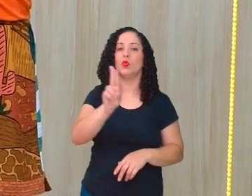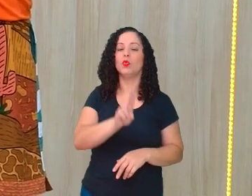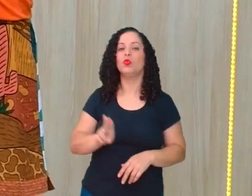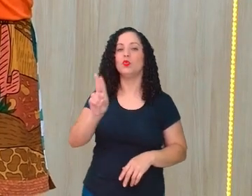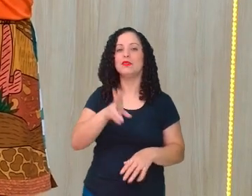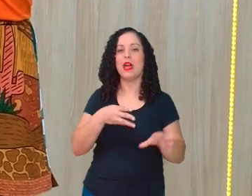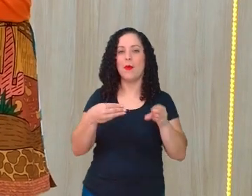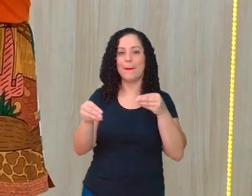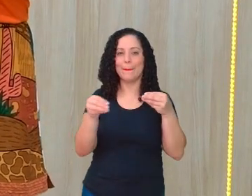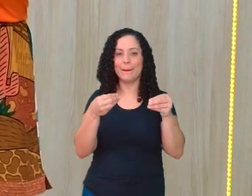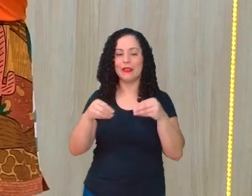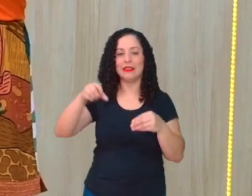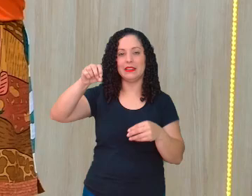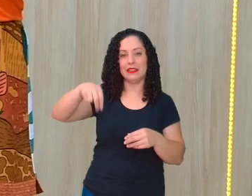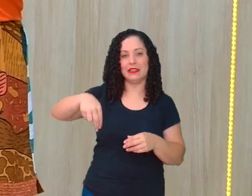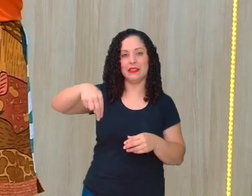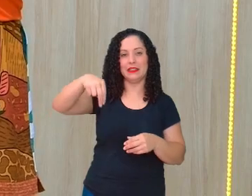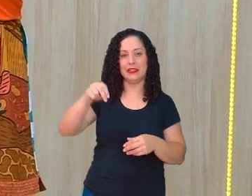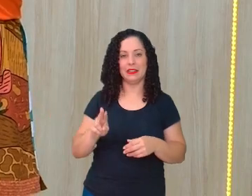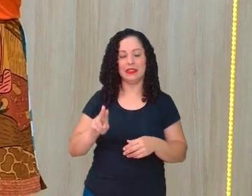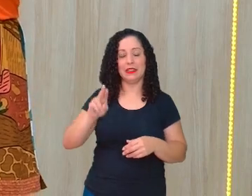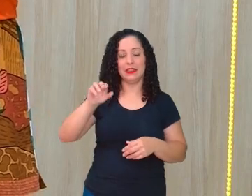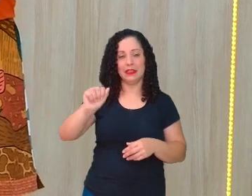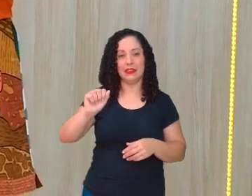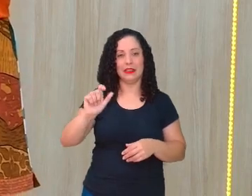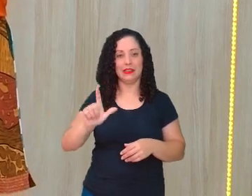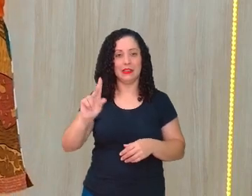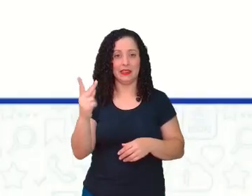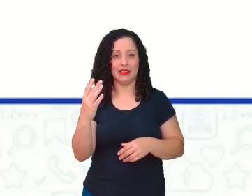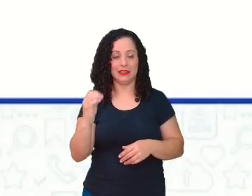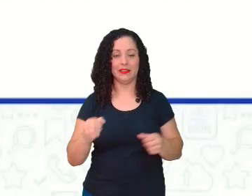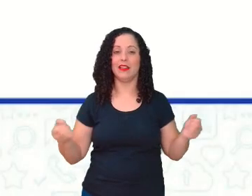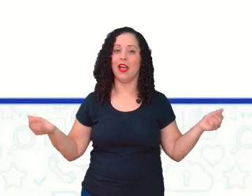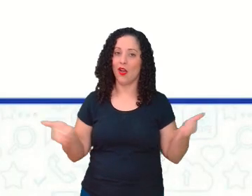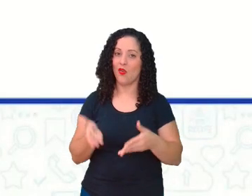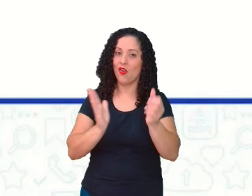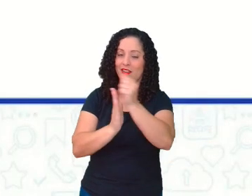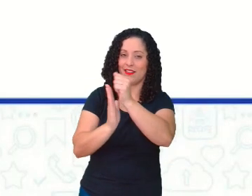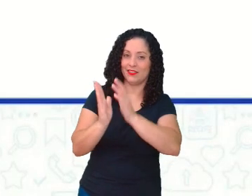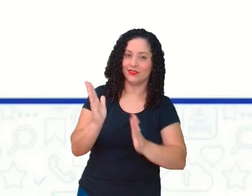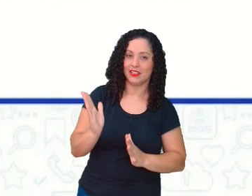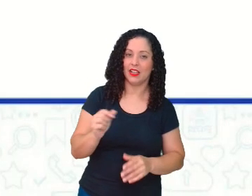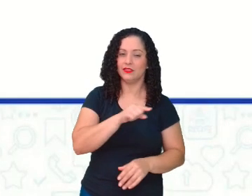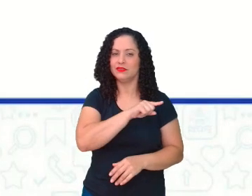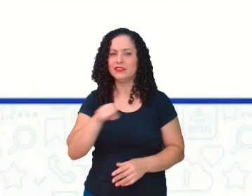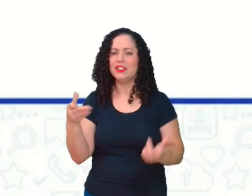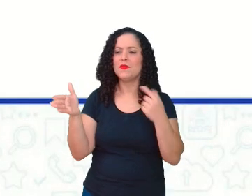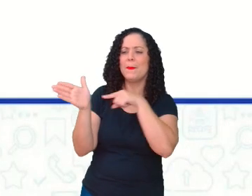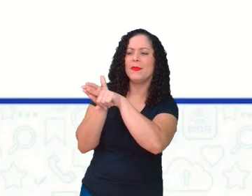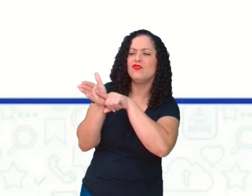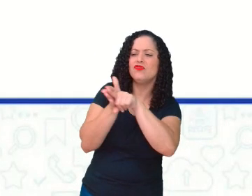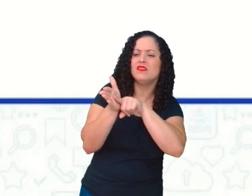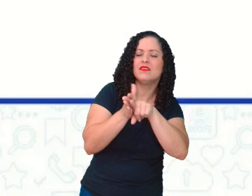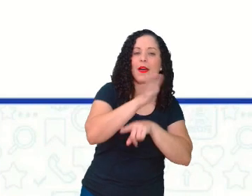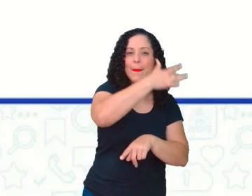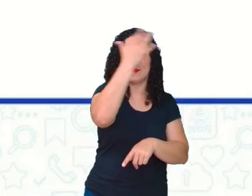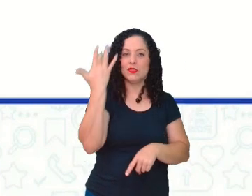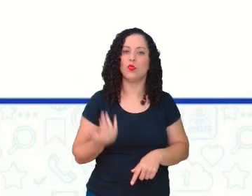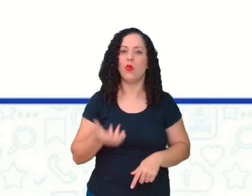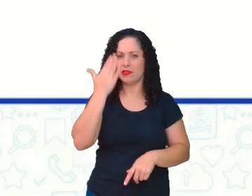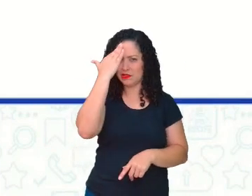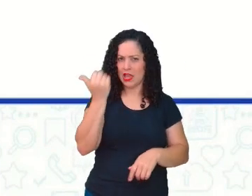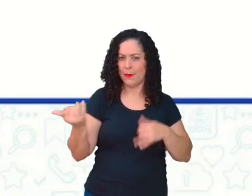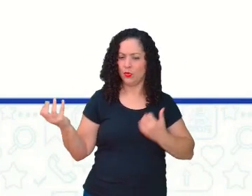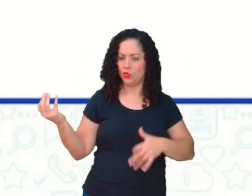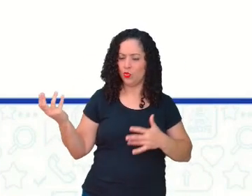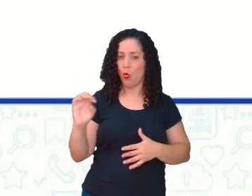uma membrana de nylon. E aí vamos para a atividade. Então, pesquise em sua comunidade uma pessoa que toca algum instrumento